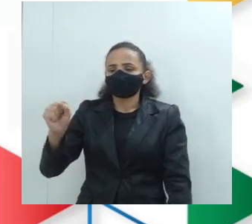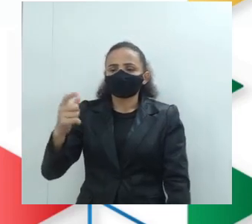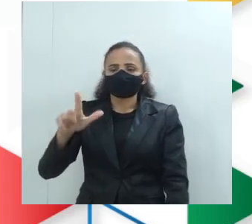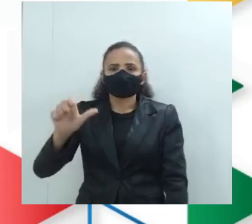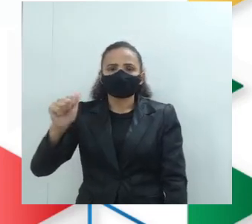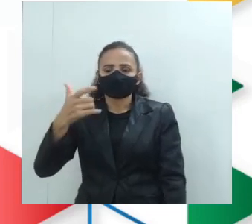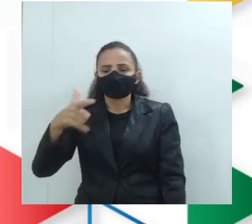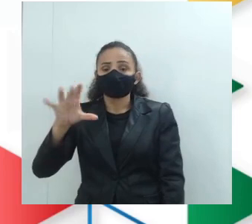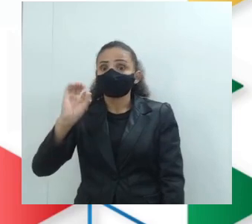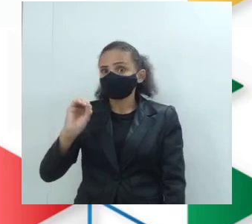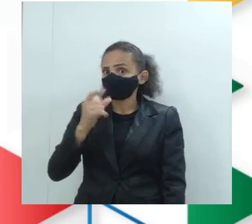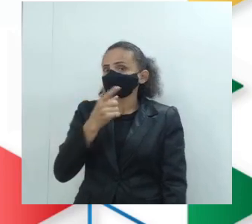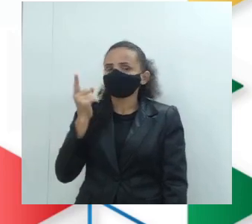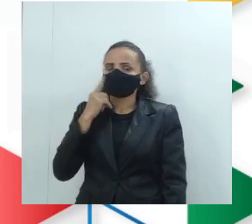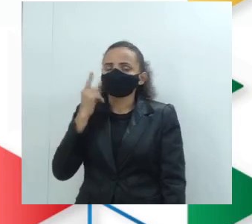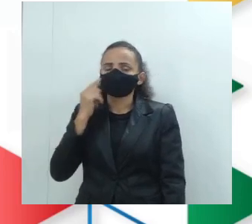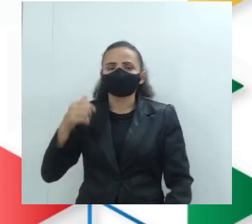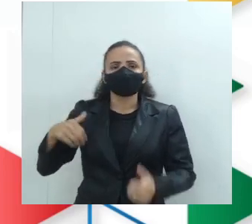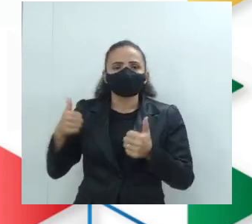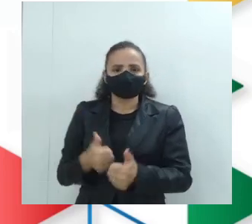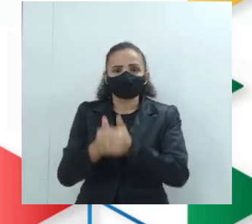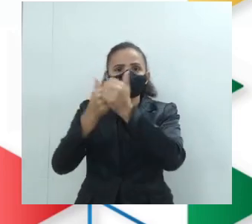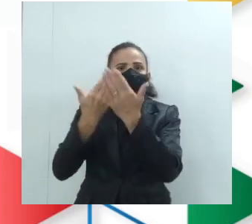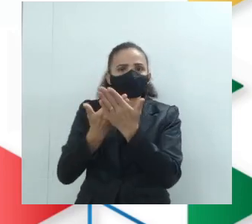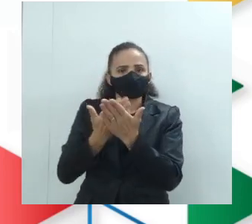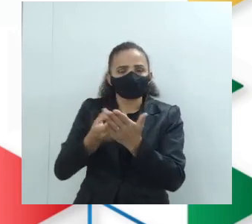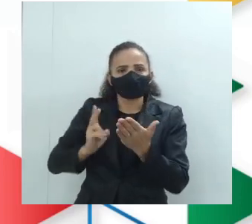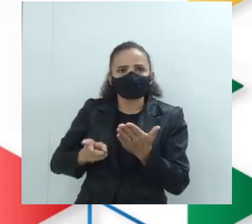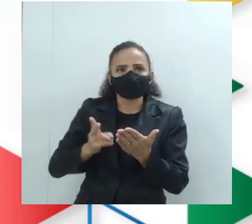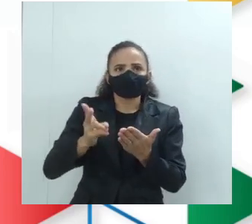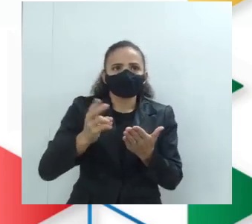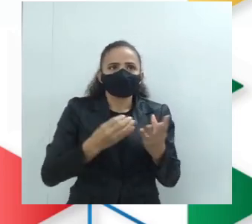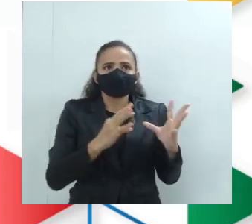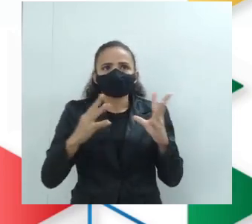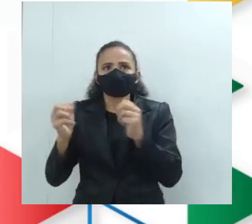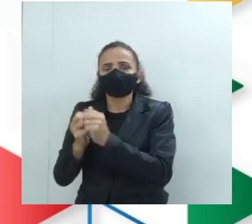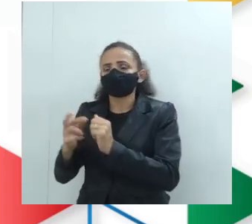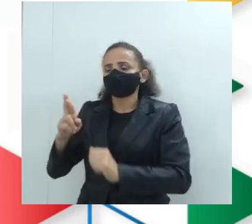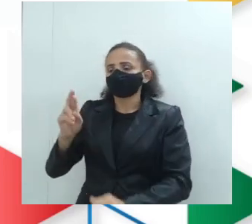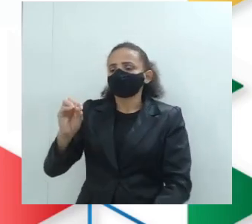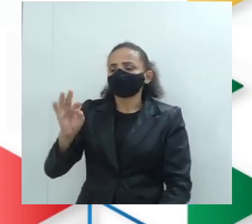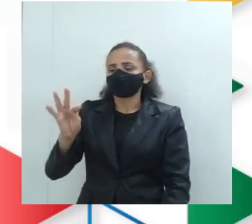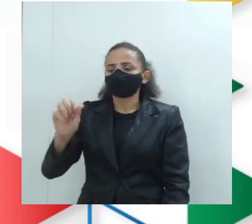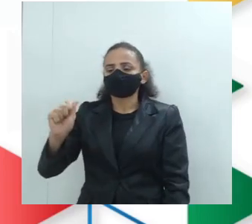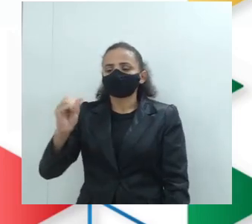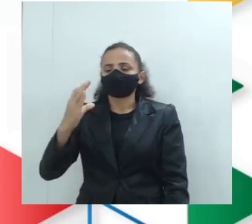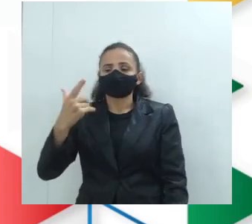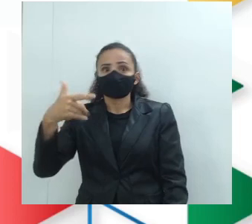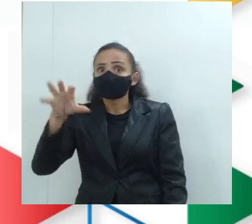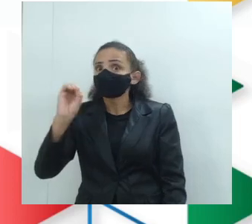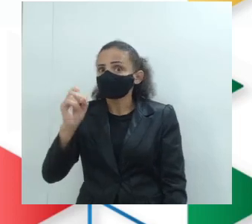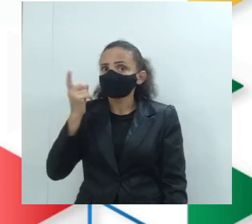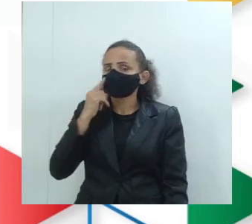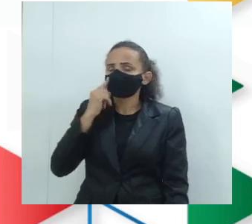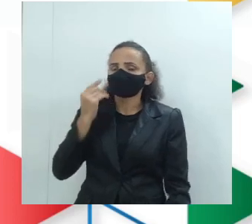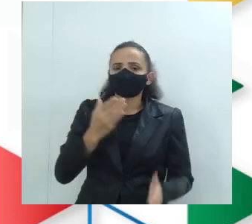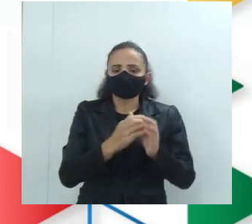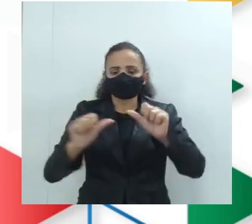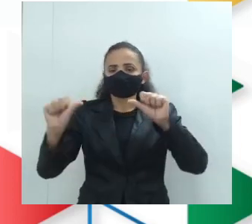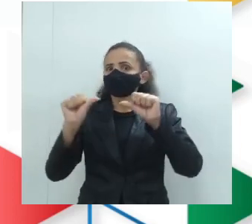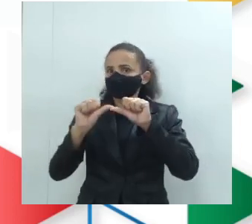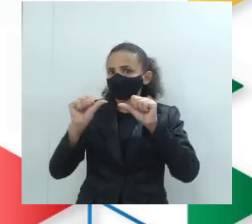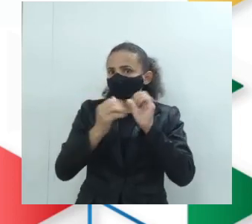Tranquilo? Segue aí para você ver agora simetria por rotação ou de rotação, tá? Essa simetria